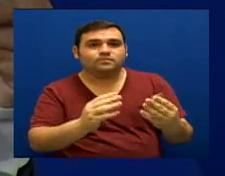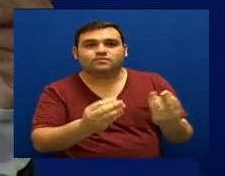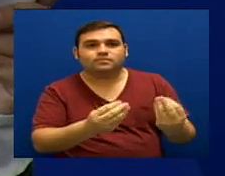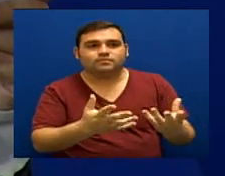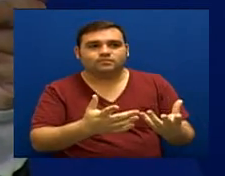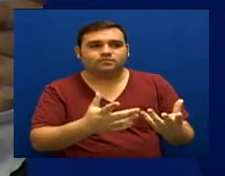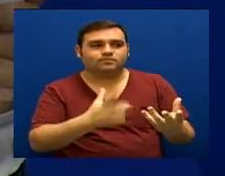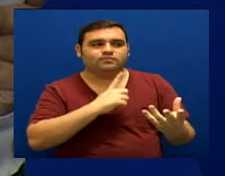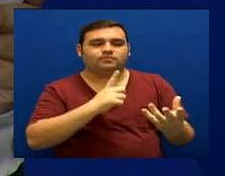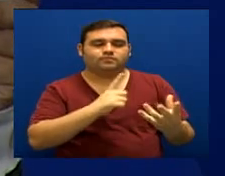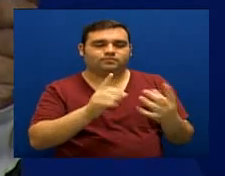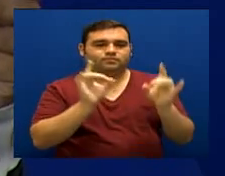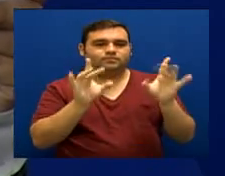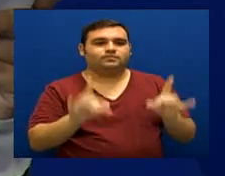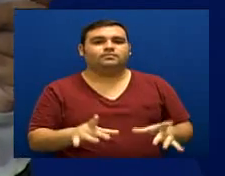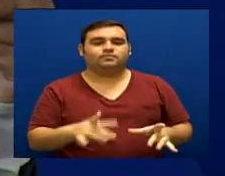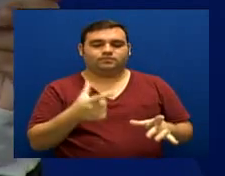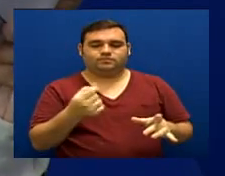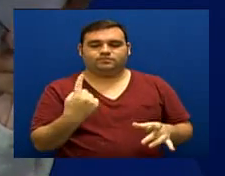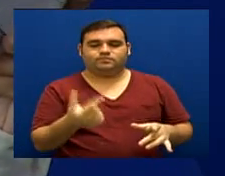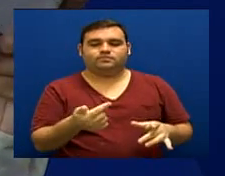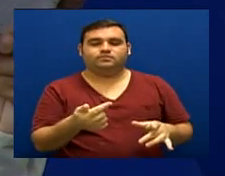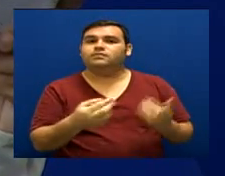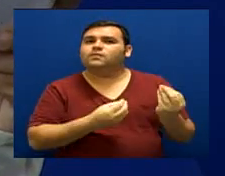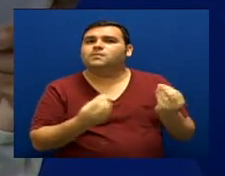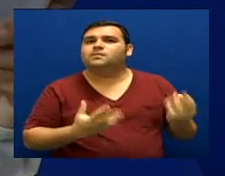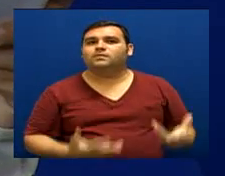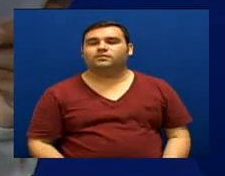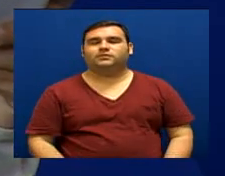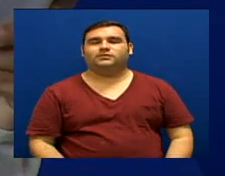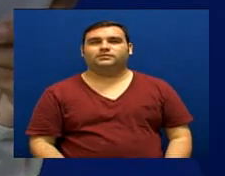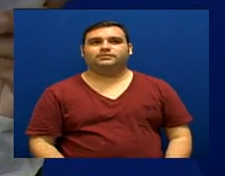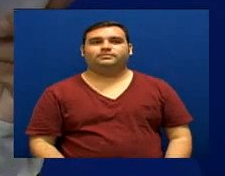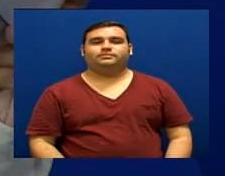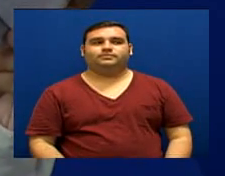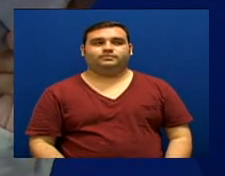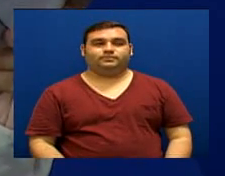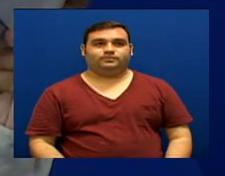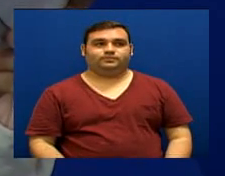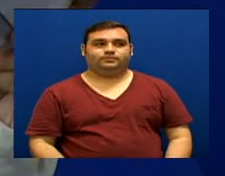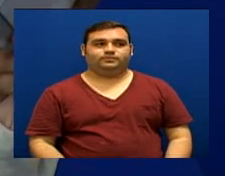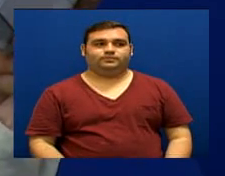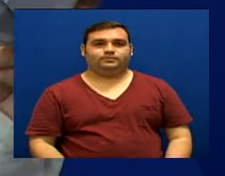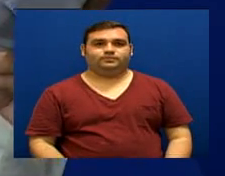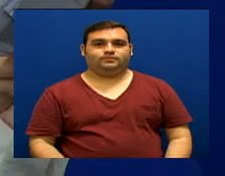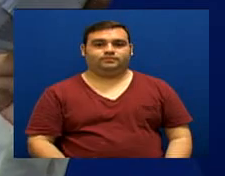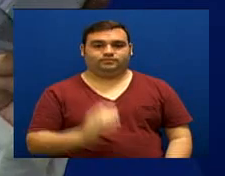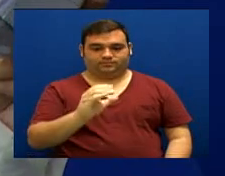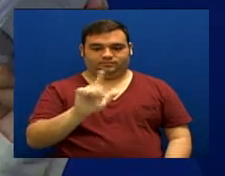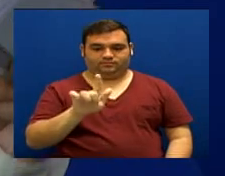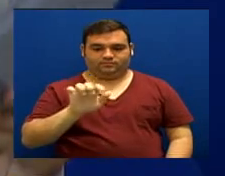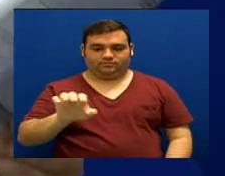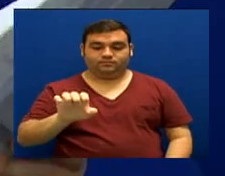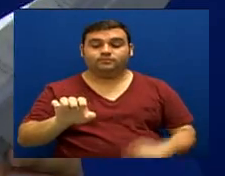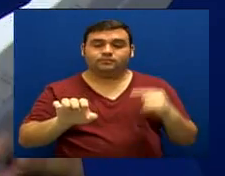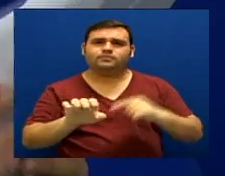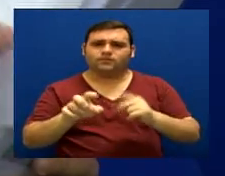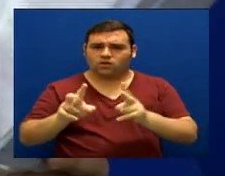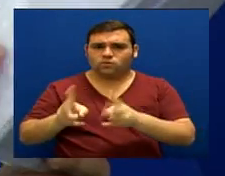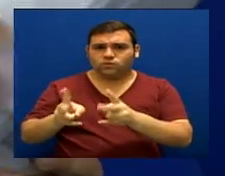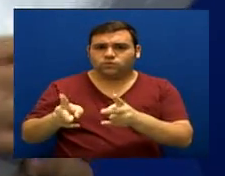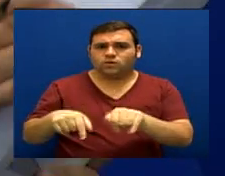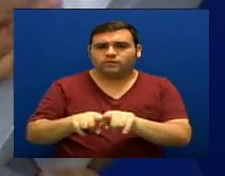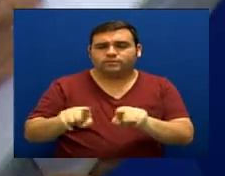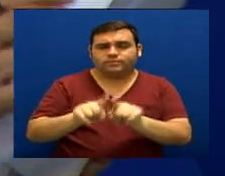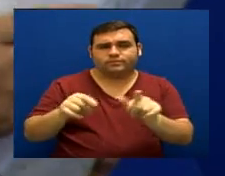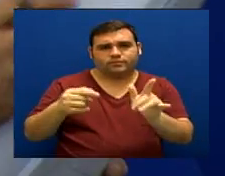isso pra execução orçamentária e 2017 bom adota sou assim jec continua existindo